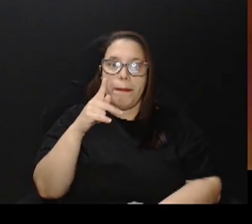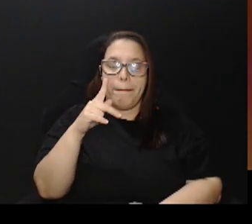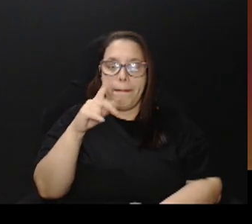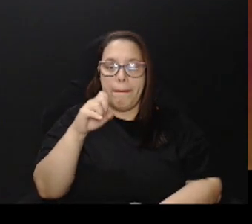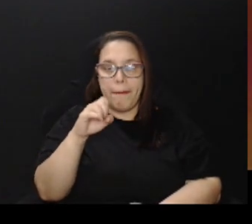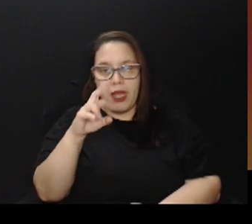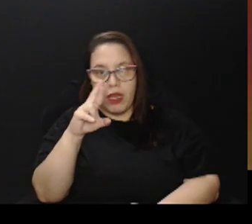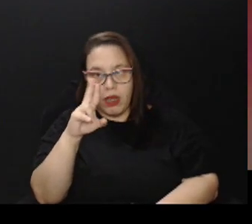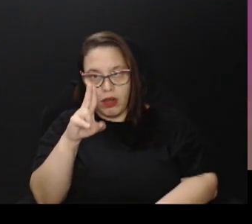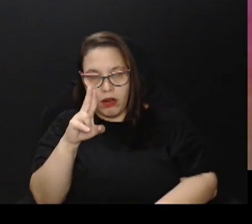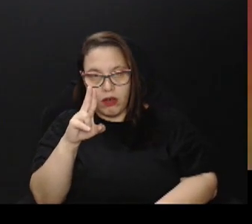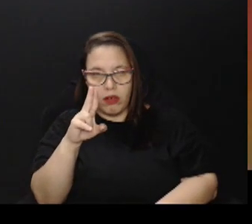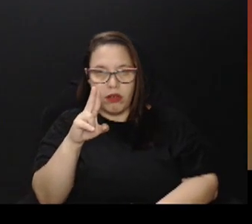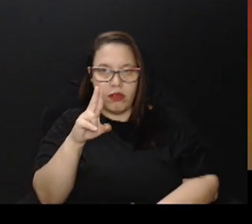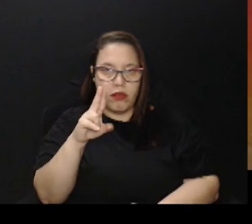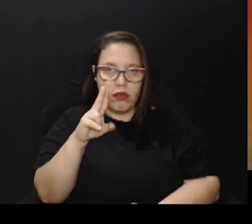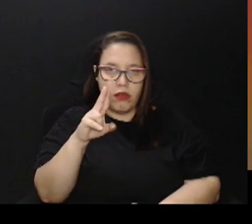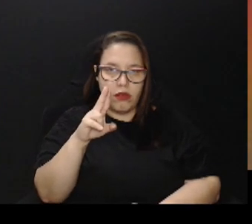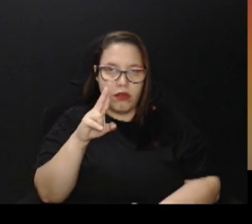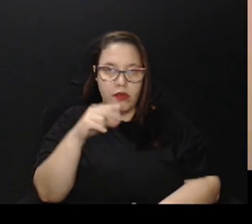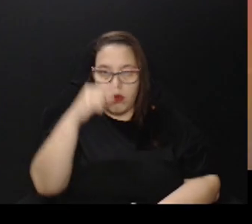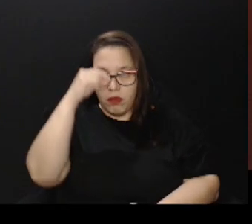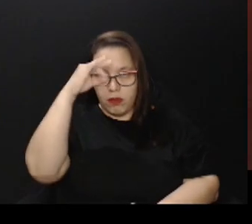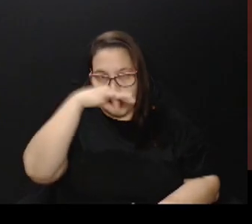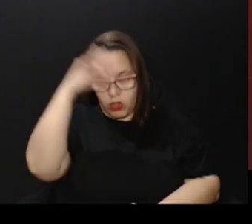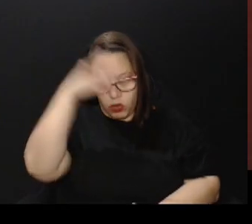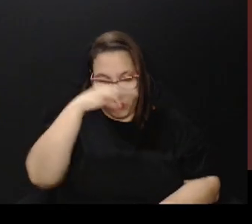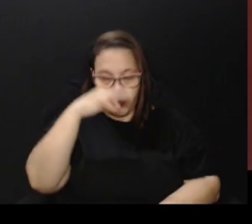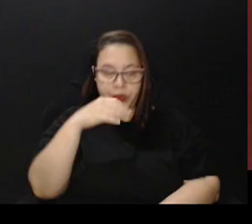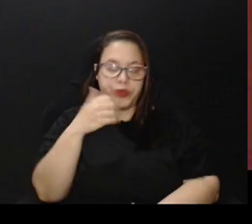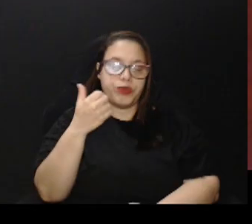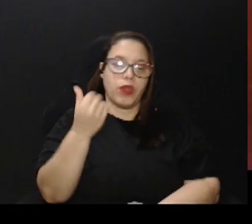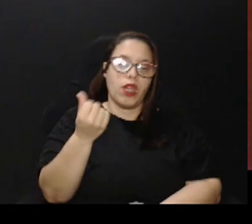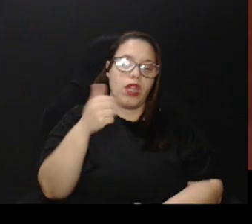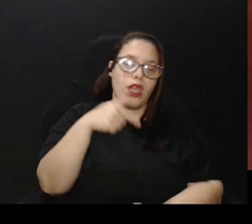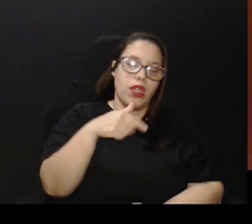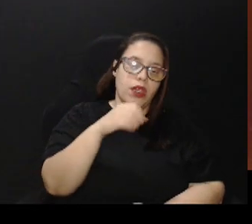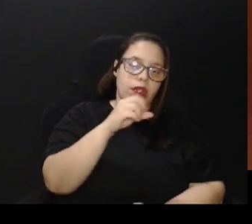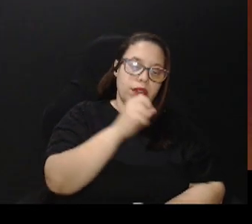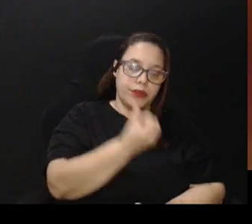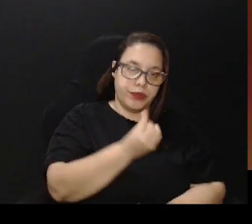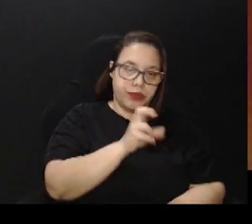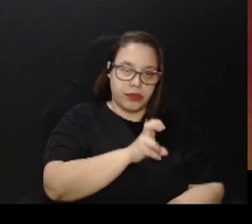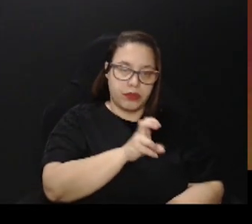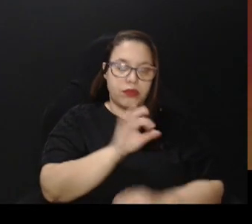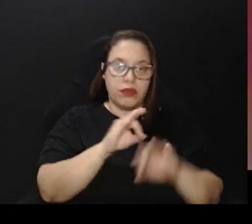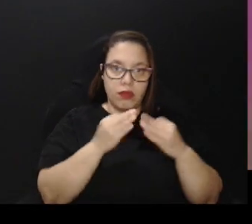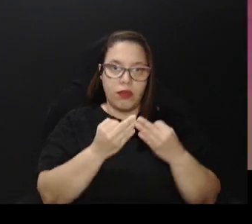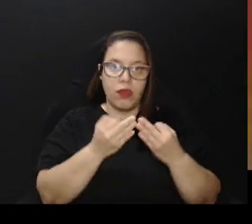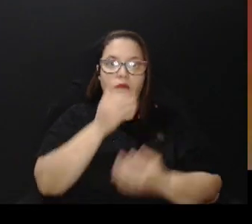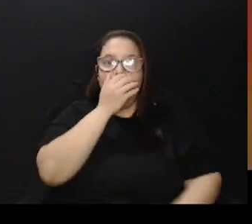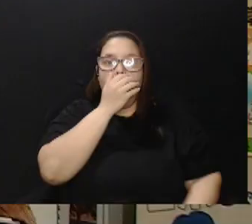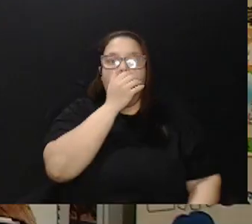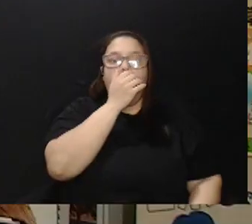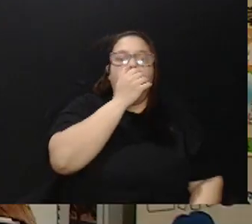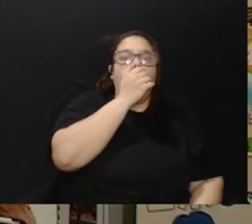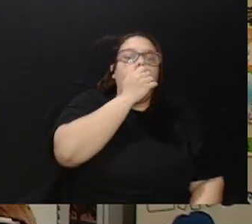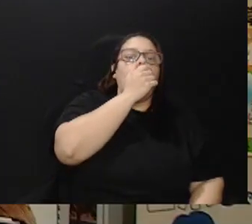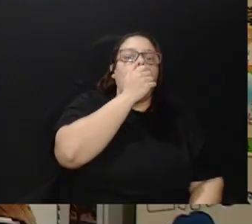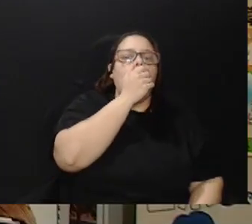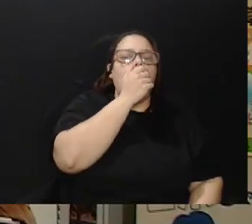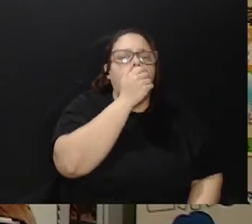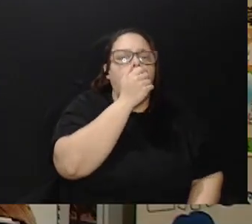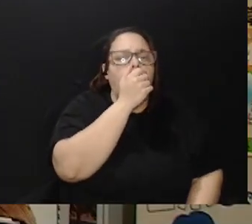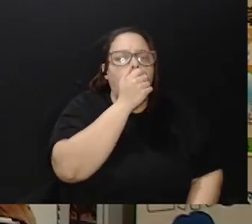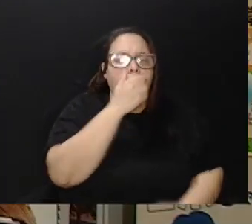700 e tantas pessoas, 165 famílias, foram mandados para o interior do estado. Agora, aqui